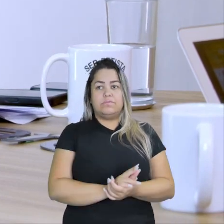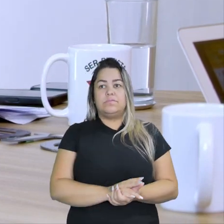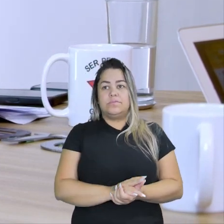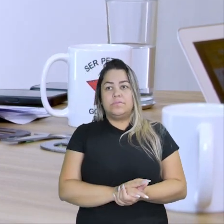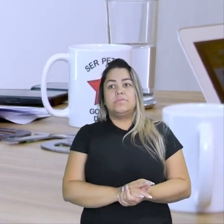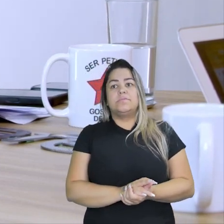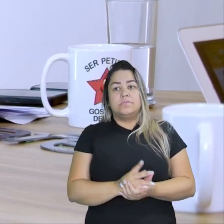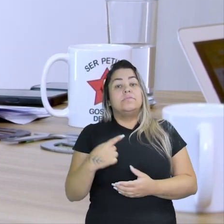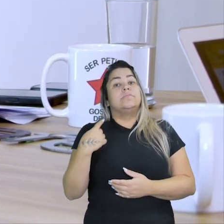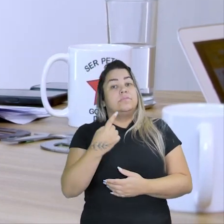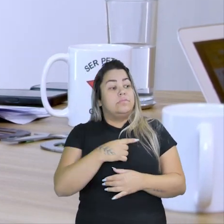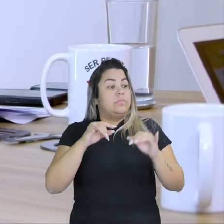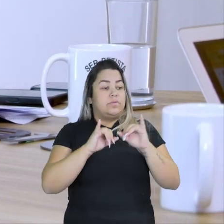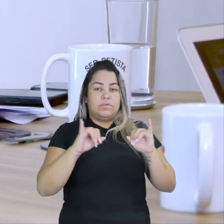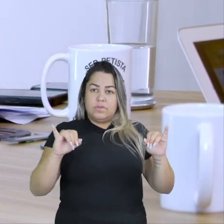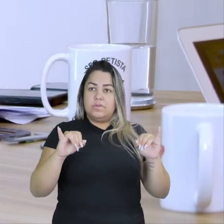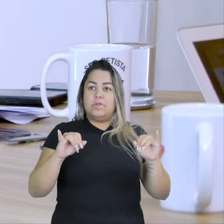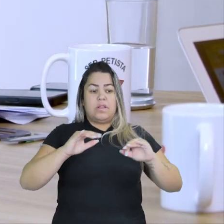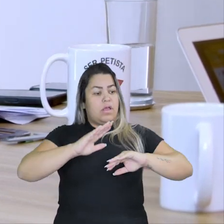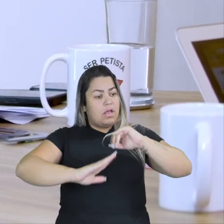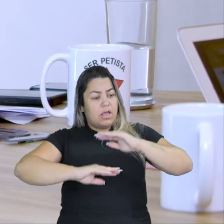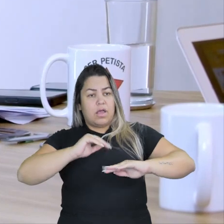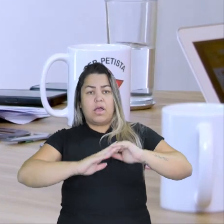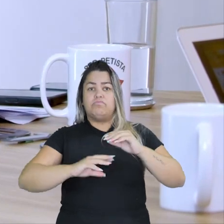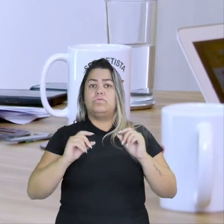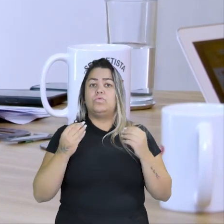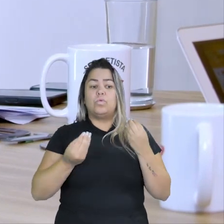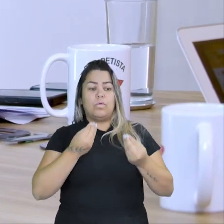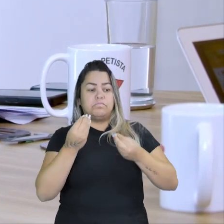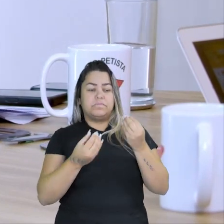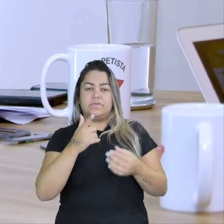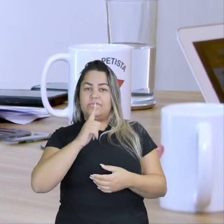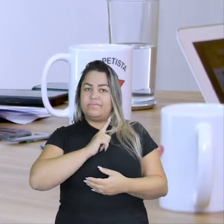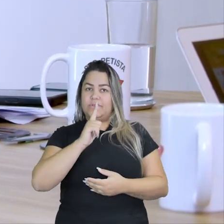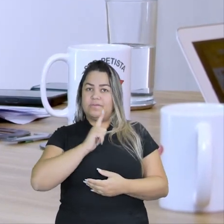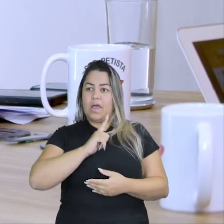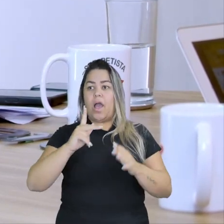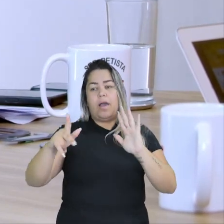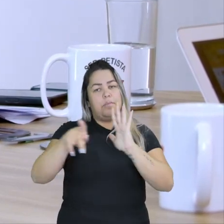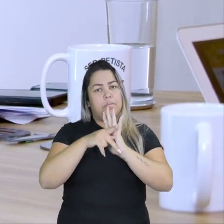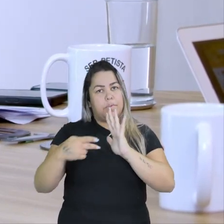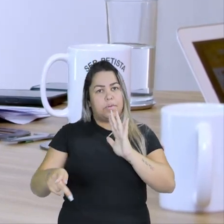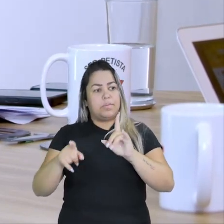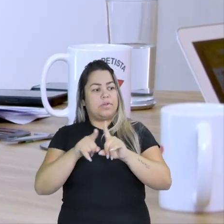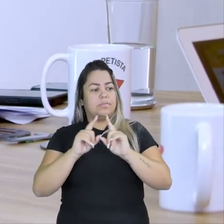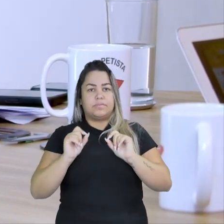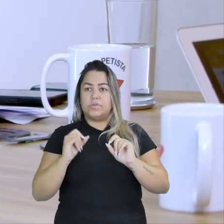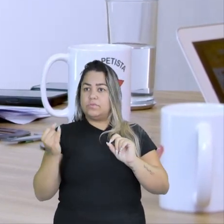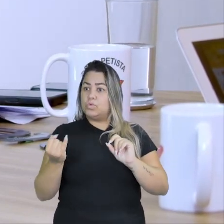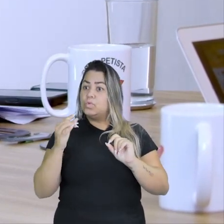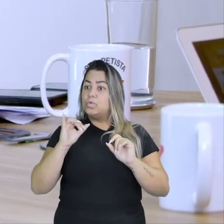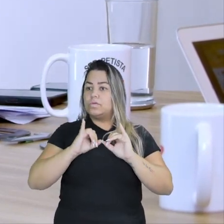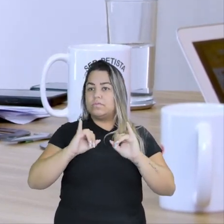nossos Terceiro, dados. Ela age como ela tivesse a própria propriedade dos